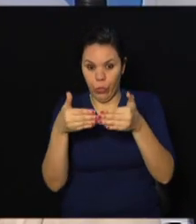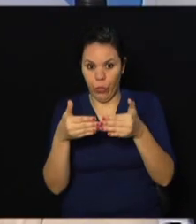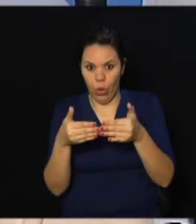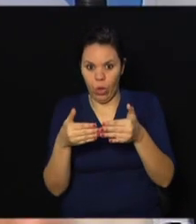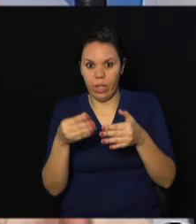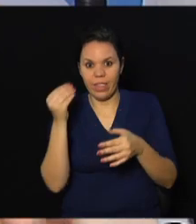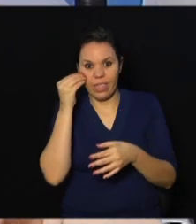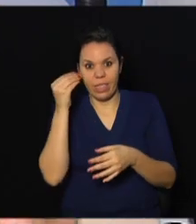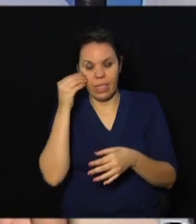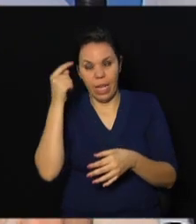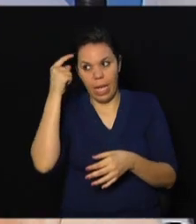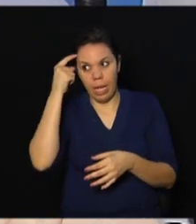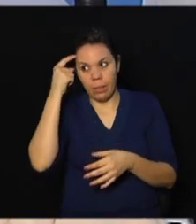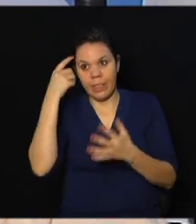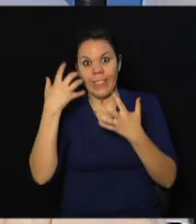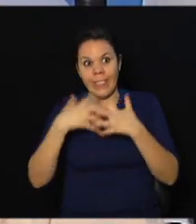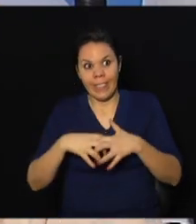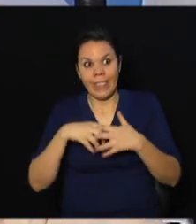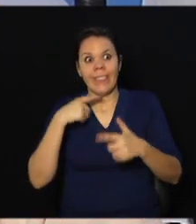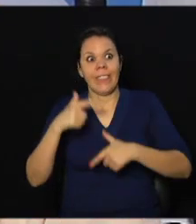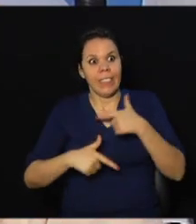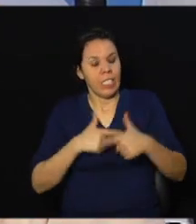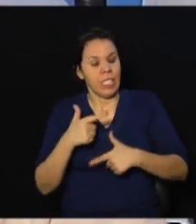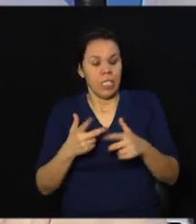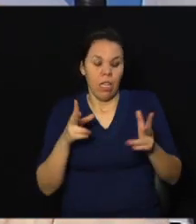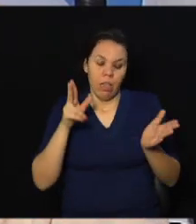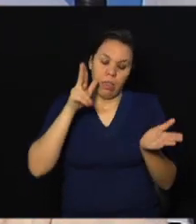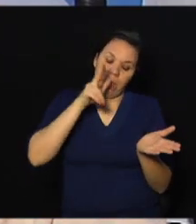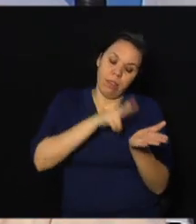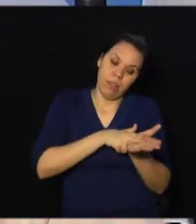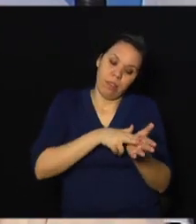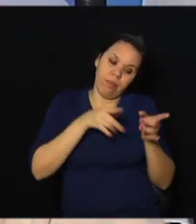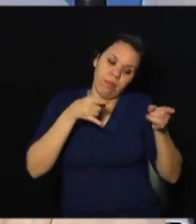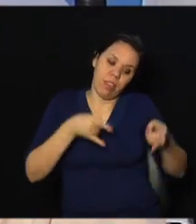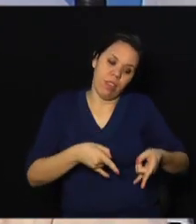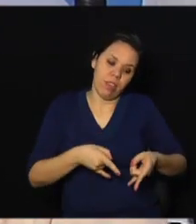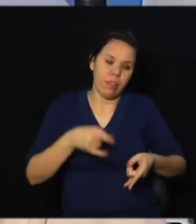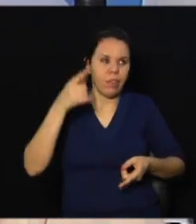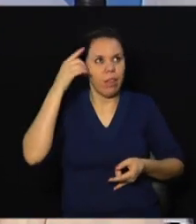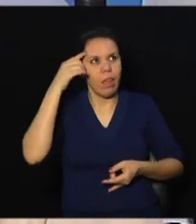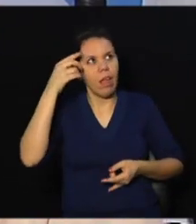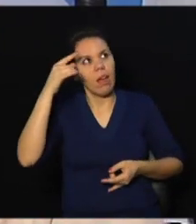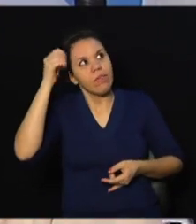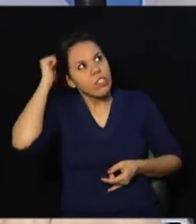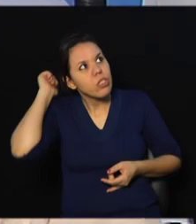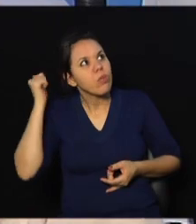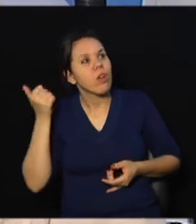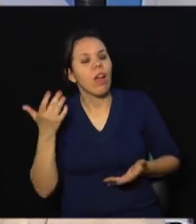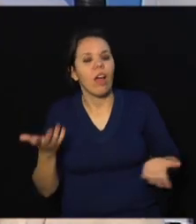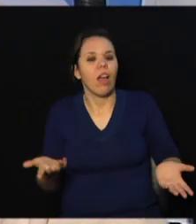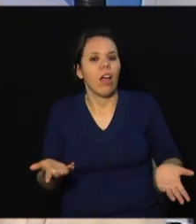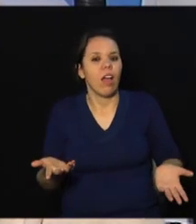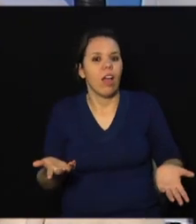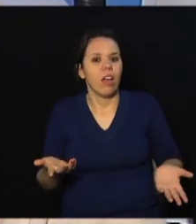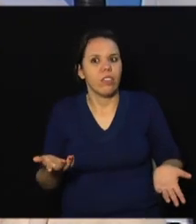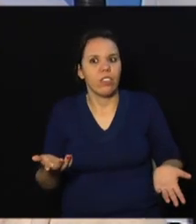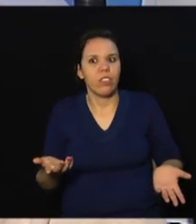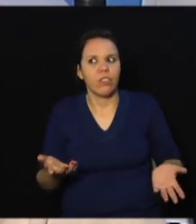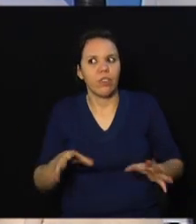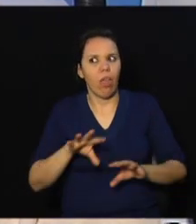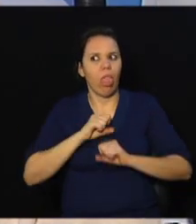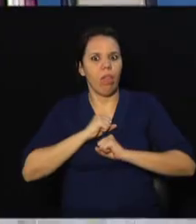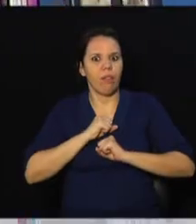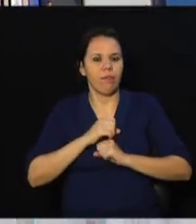mas a nossa cabeça parece ficar ali. A gente deita na cama assim, vem o vestibular na cabeça, é um negócio que não sai da gente, sabe?